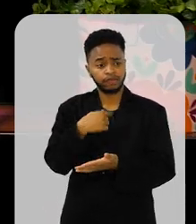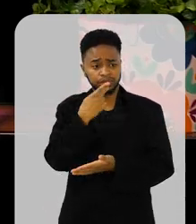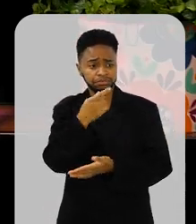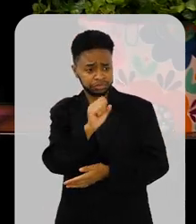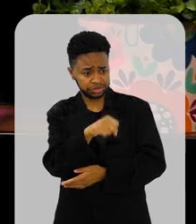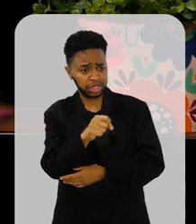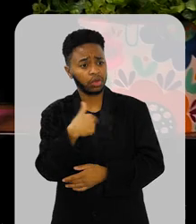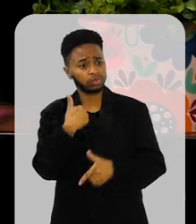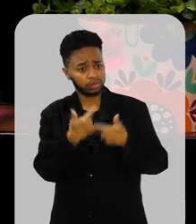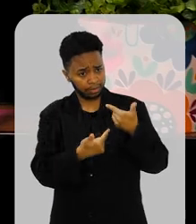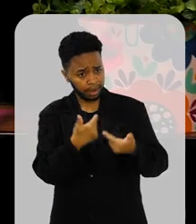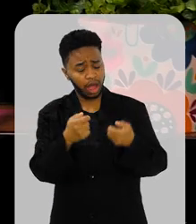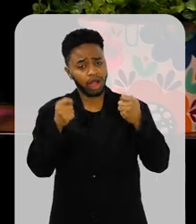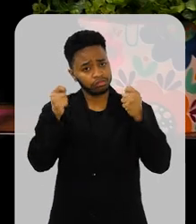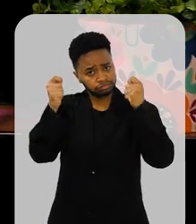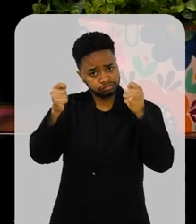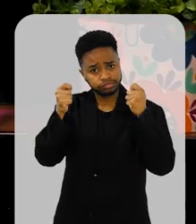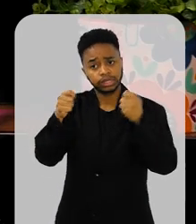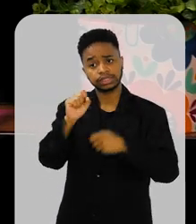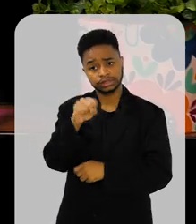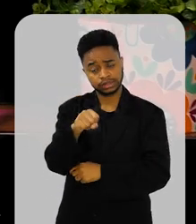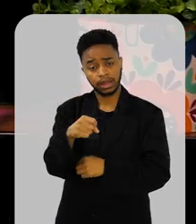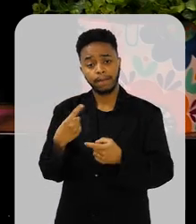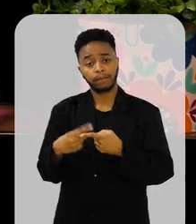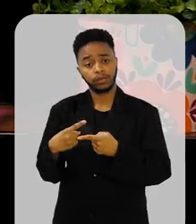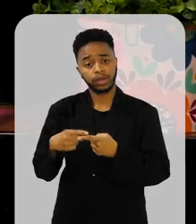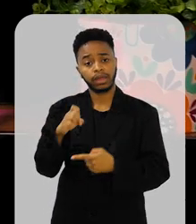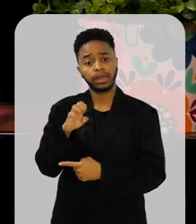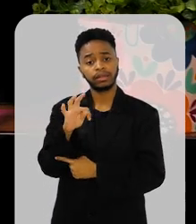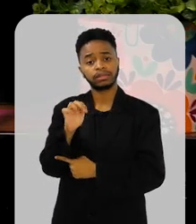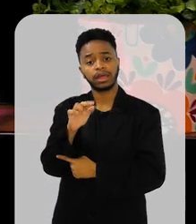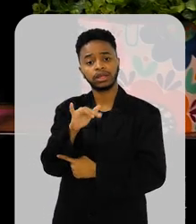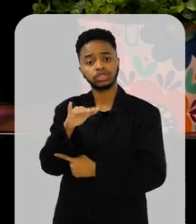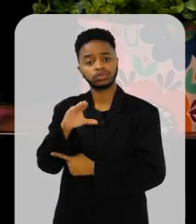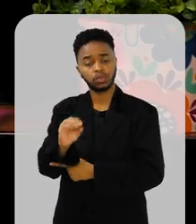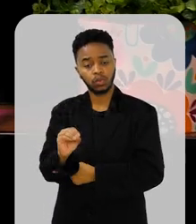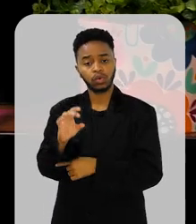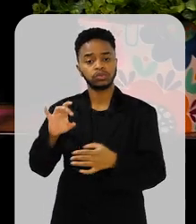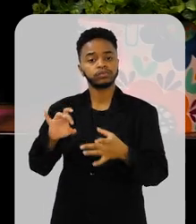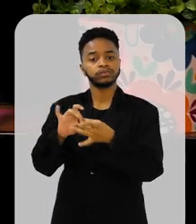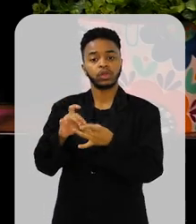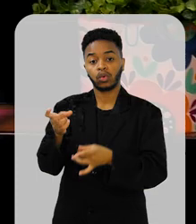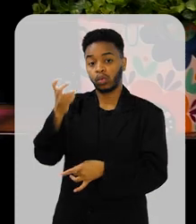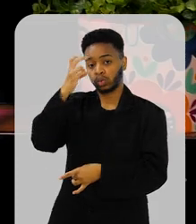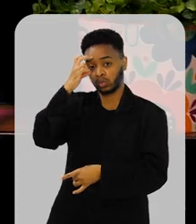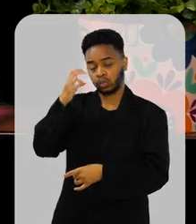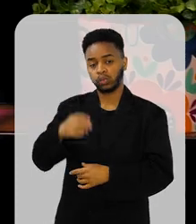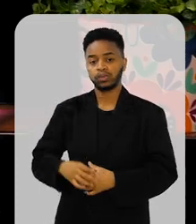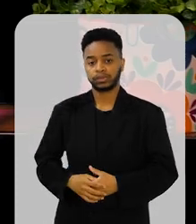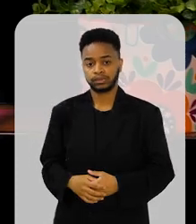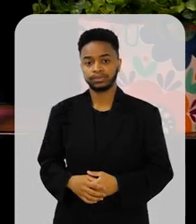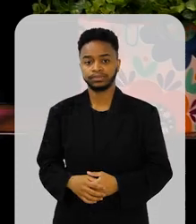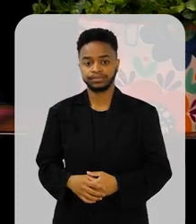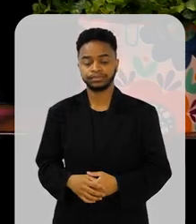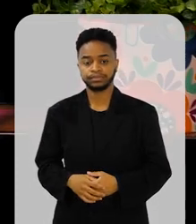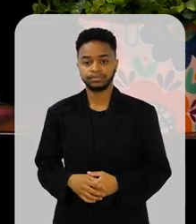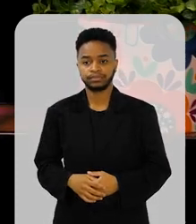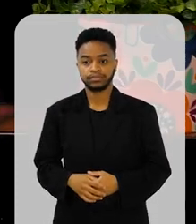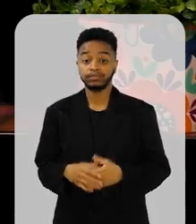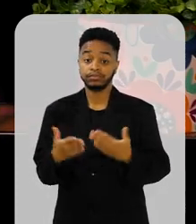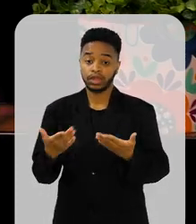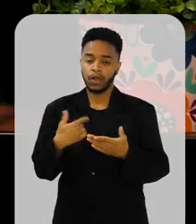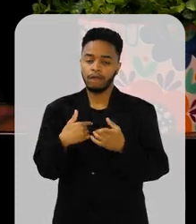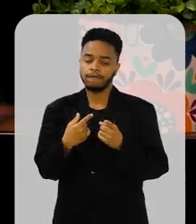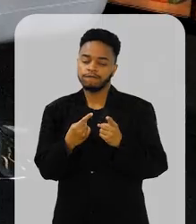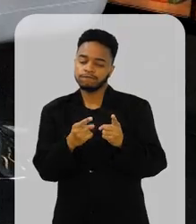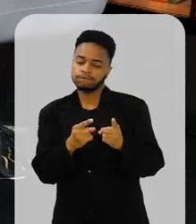advogo, militando. Né? O etarismo está enraizado na cultura. Né? Aí